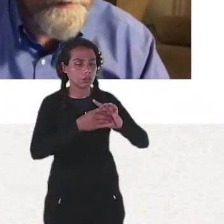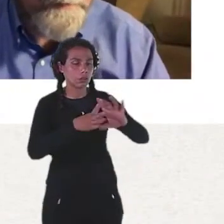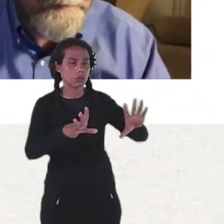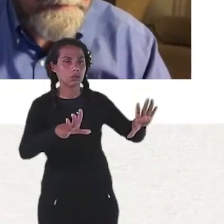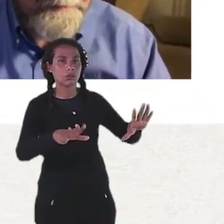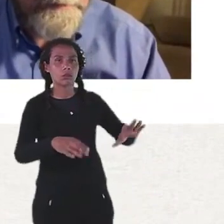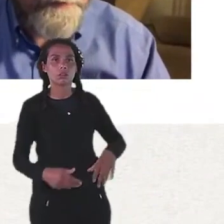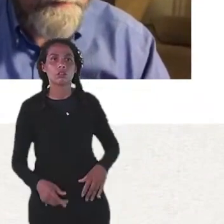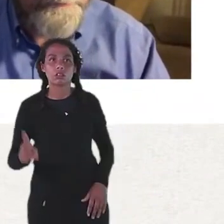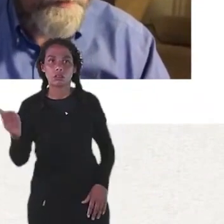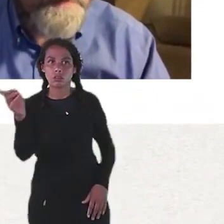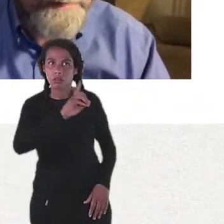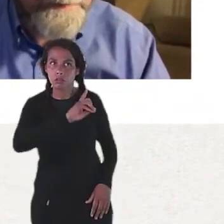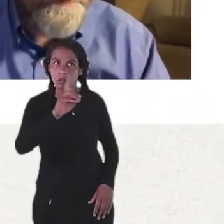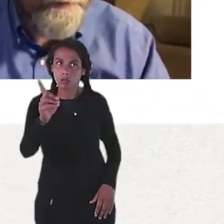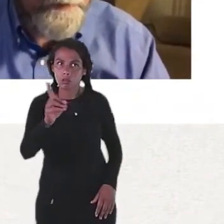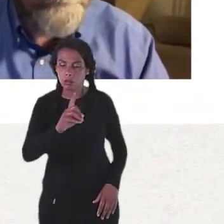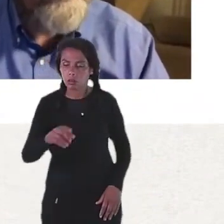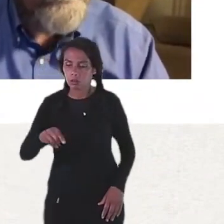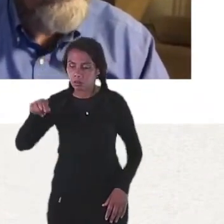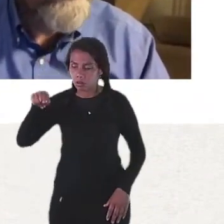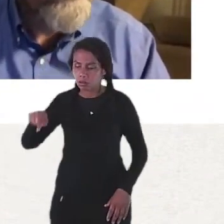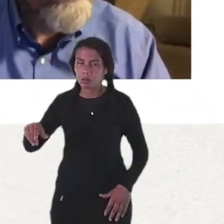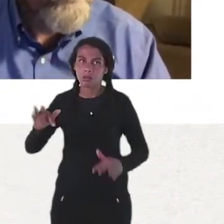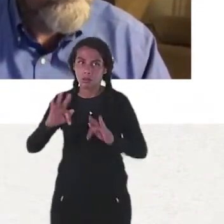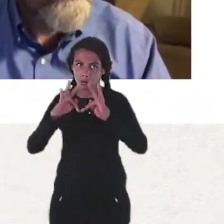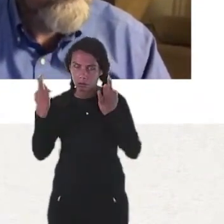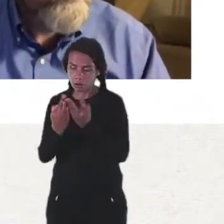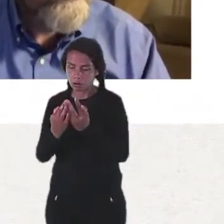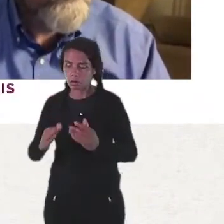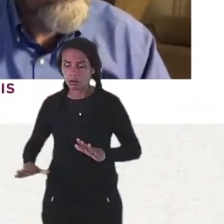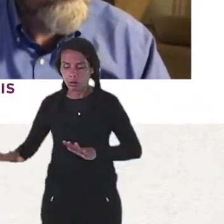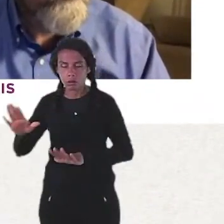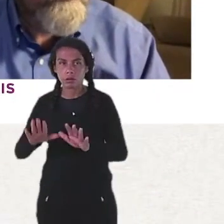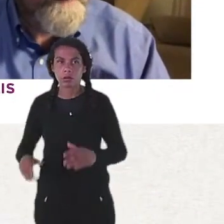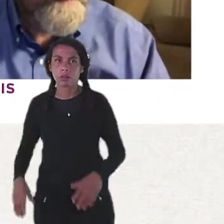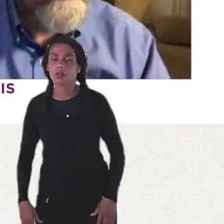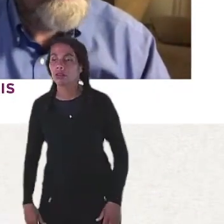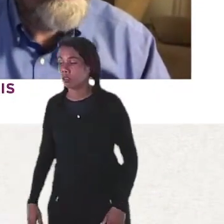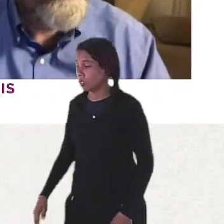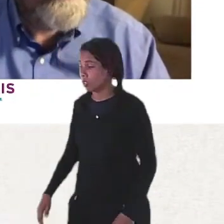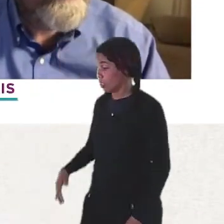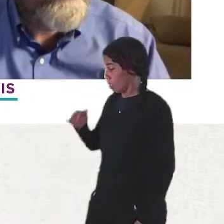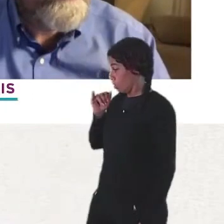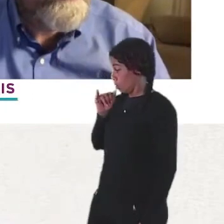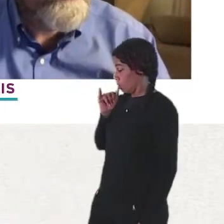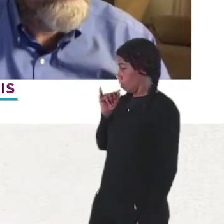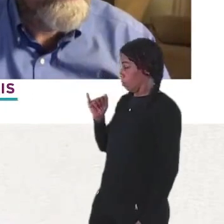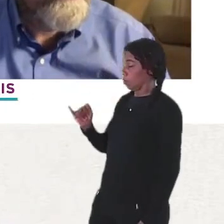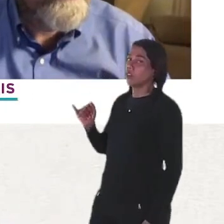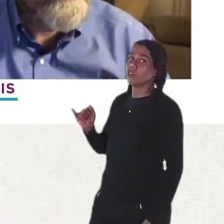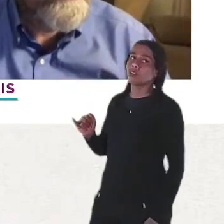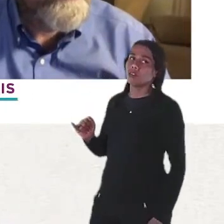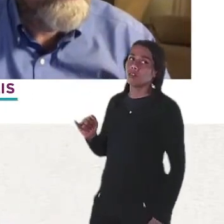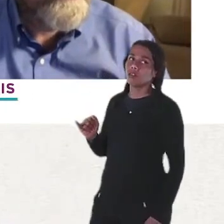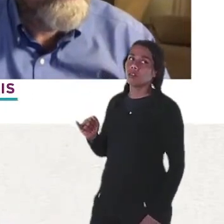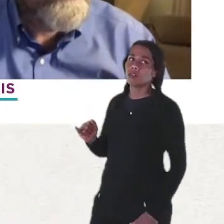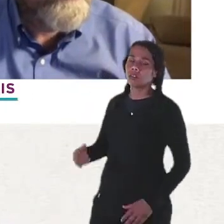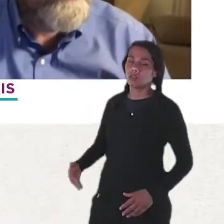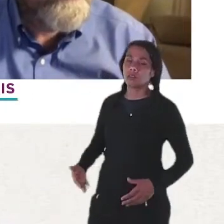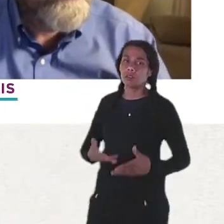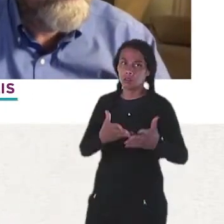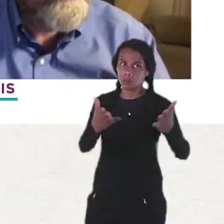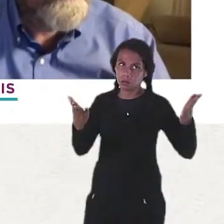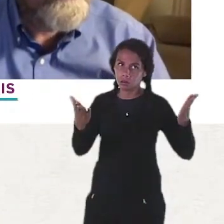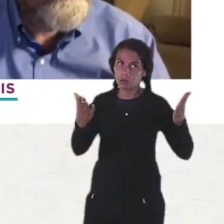e amigos. Nós tivemos casos. Eu pego uma carona para dizer o seguinte: pelo amor de Deus, a vida não vai